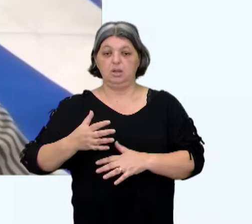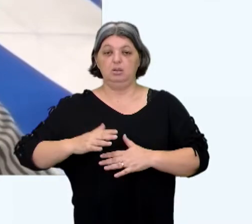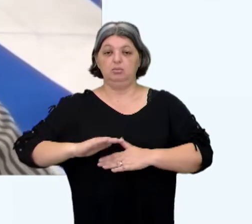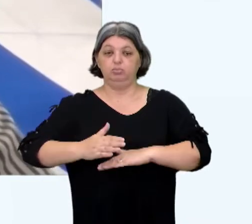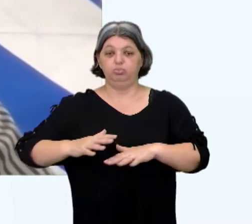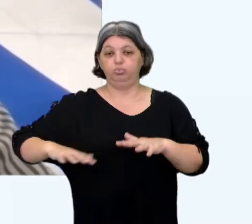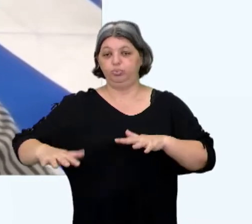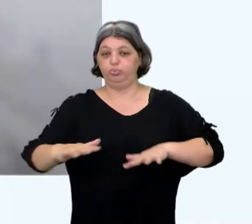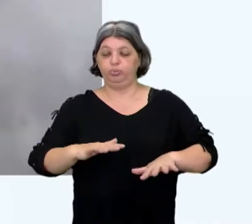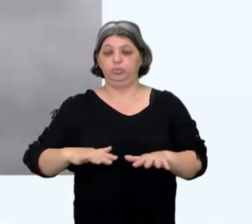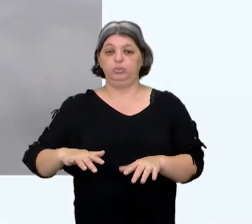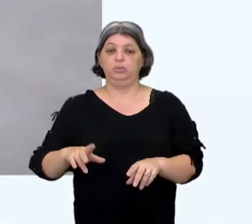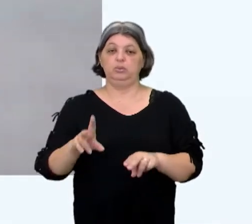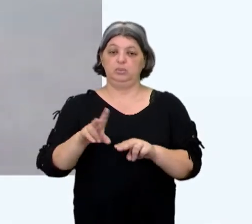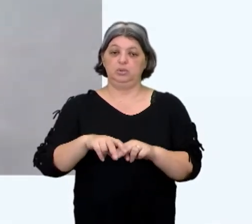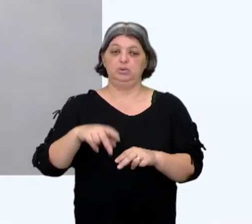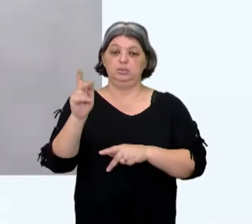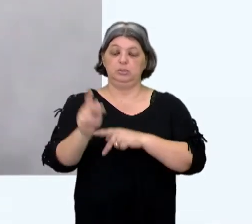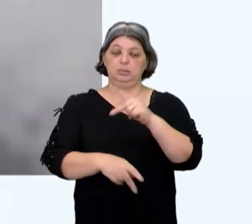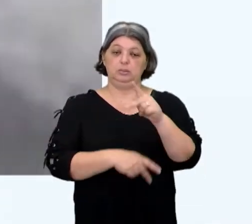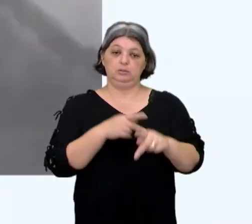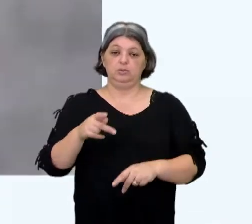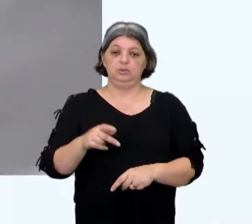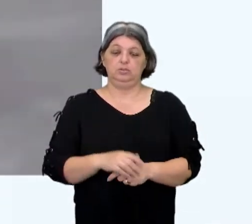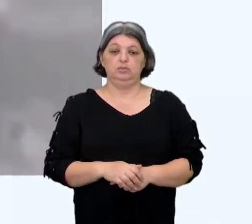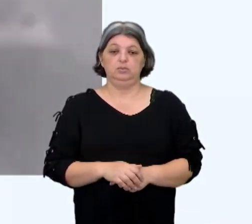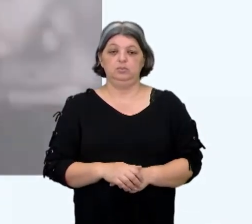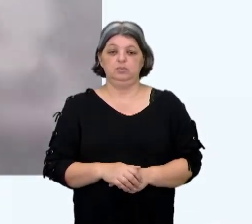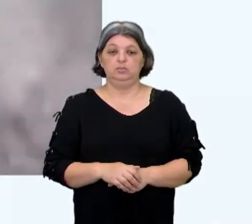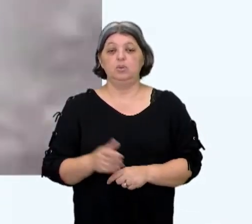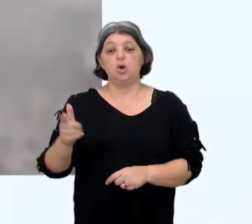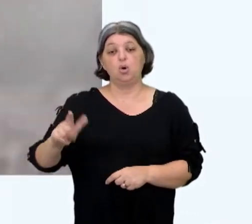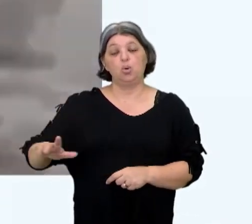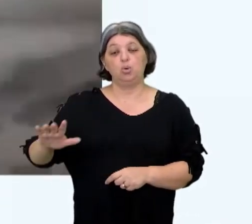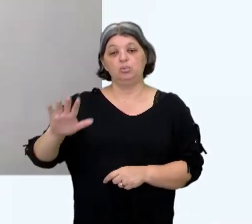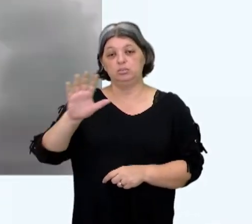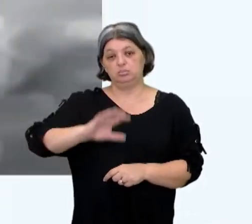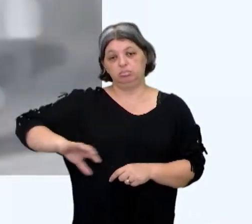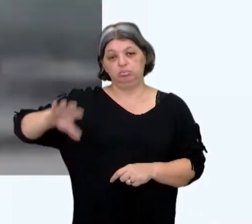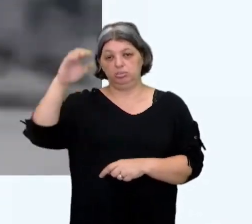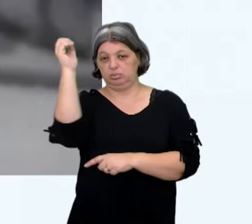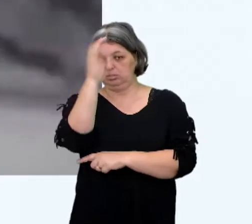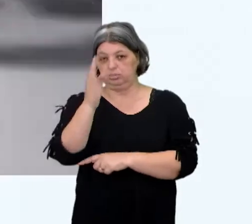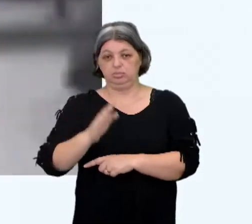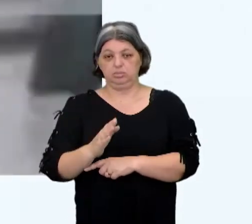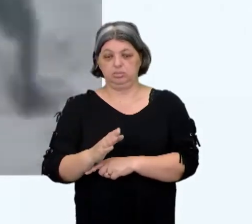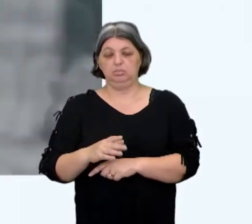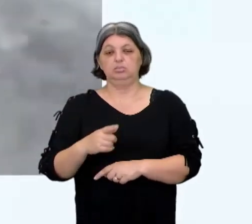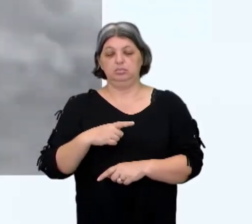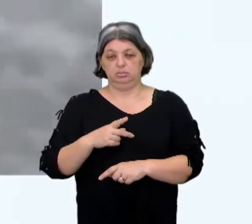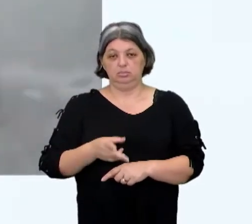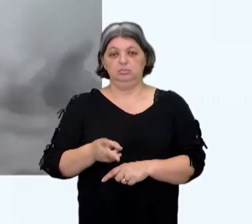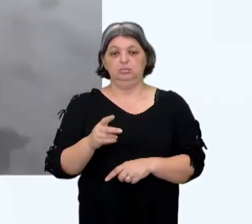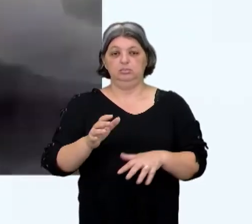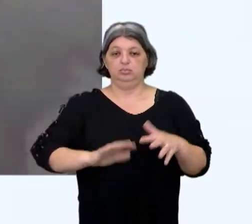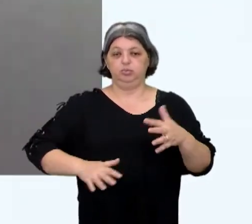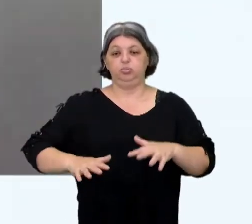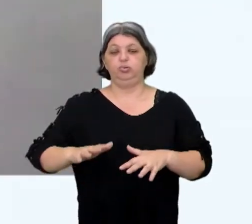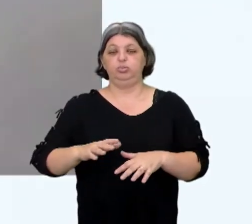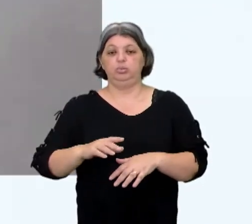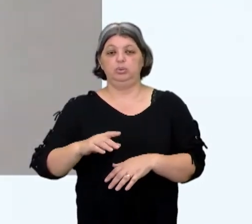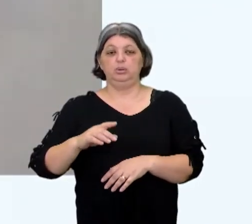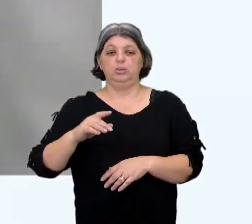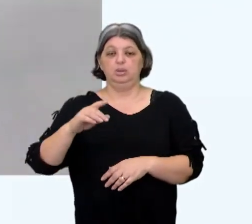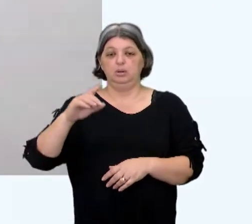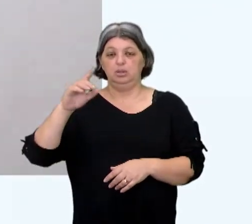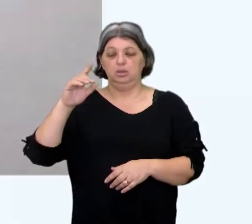assustando bastante a população. Mas outras regiões do Brasil não estão livres dos abalos. Mato Grosso, São Paulo